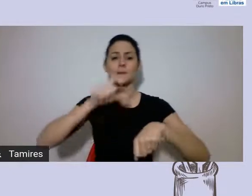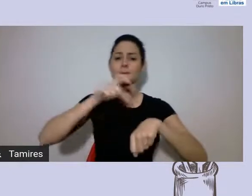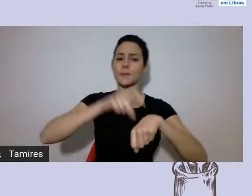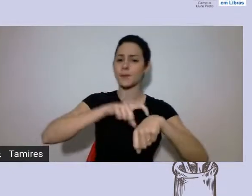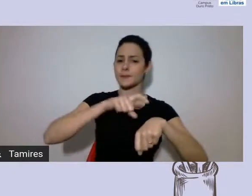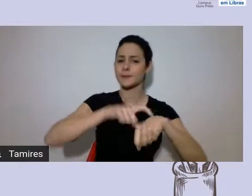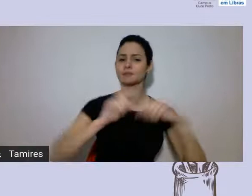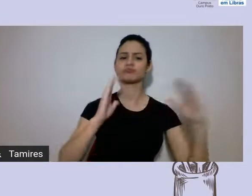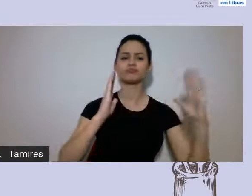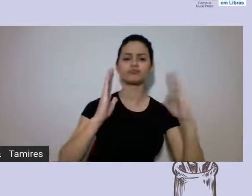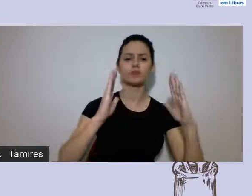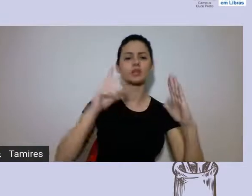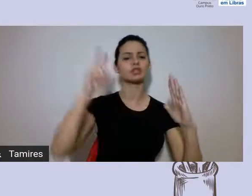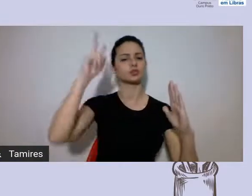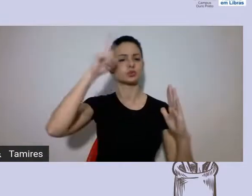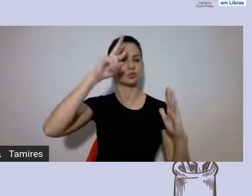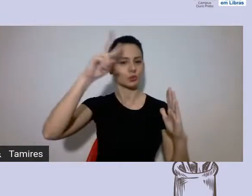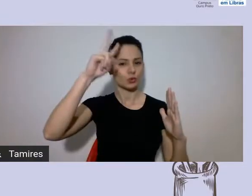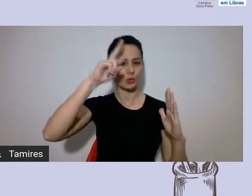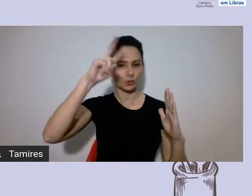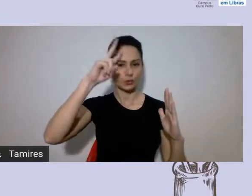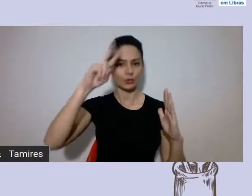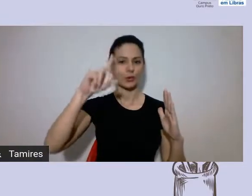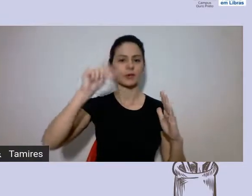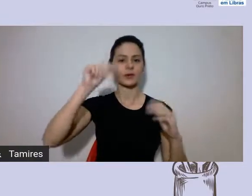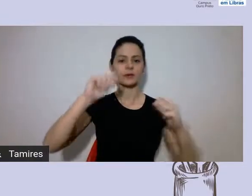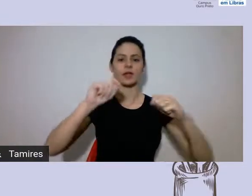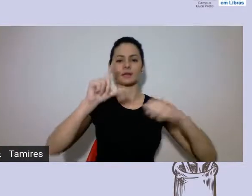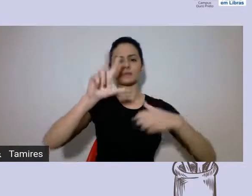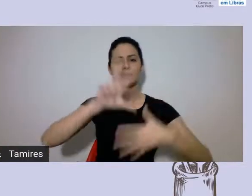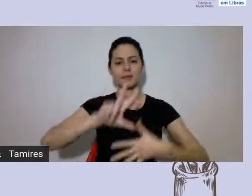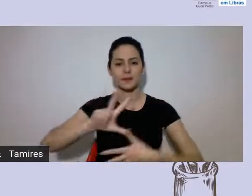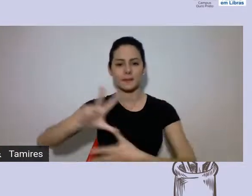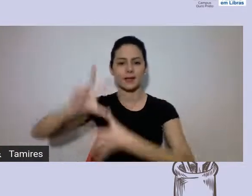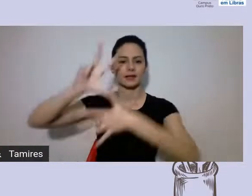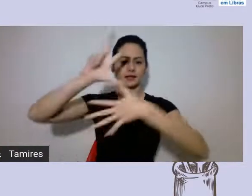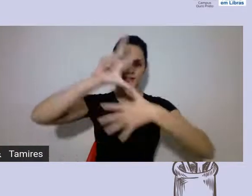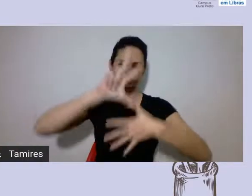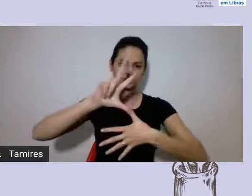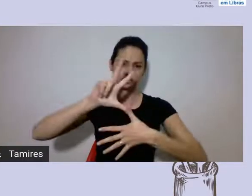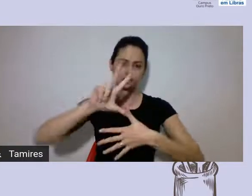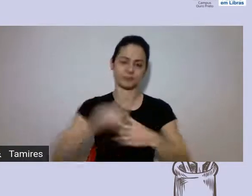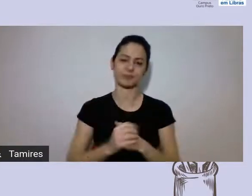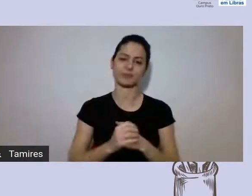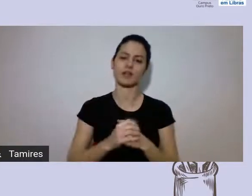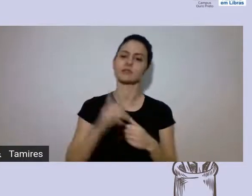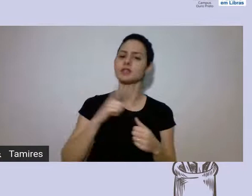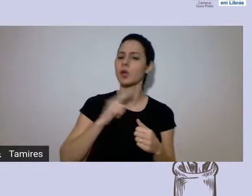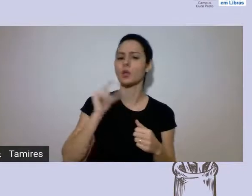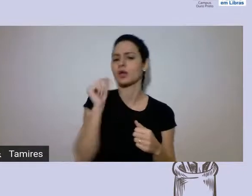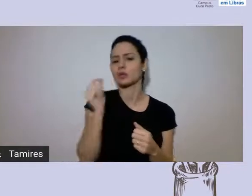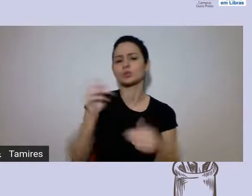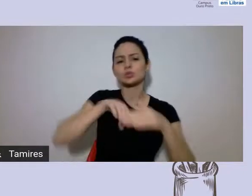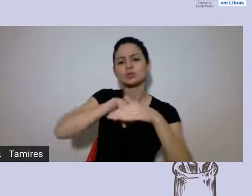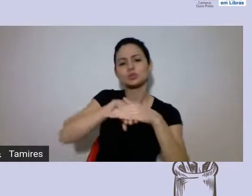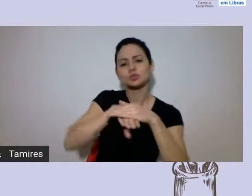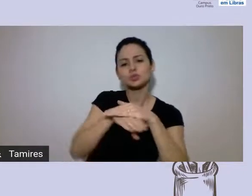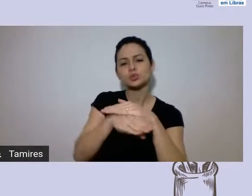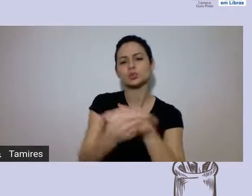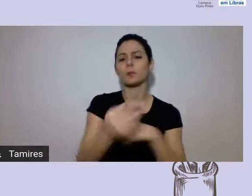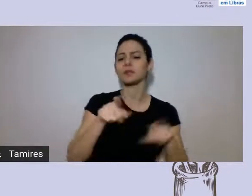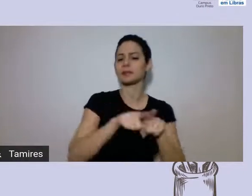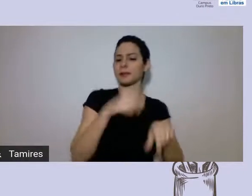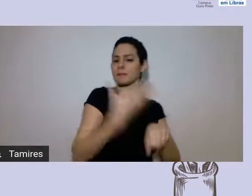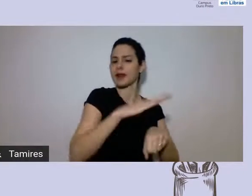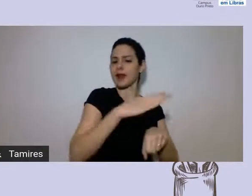com a história da América Latina, envolvendo hábitos e práticas alimentares